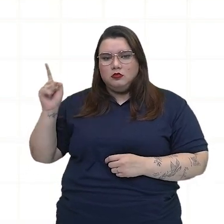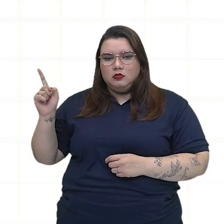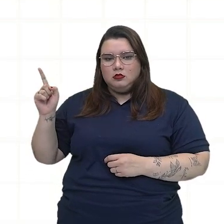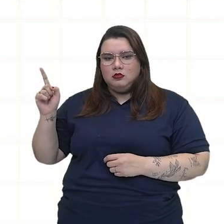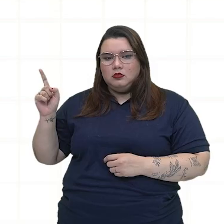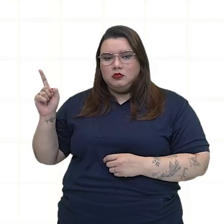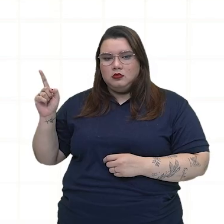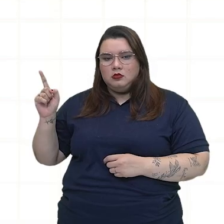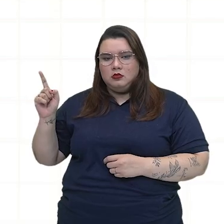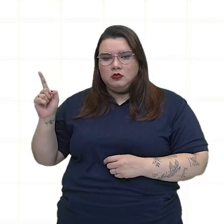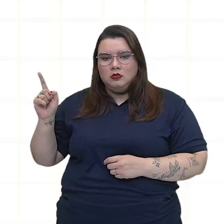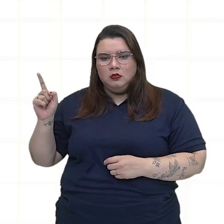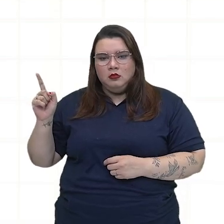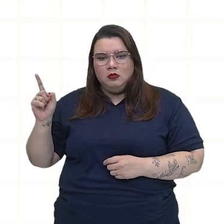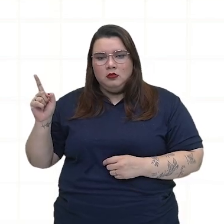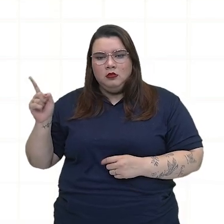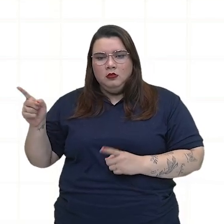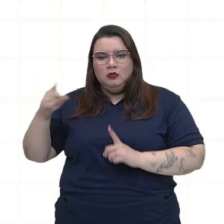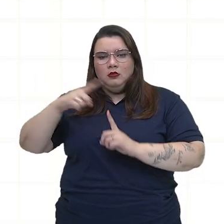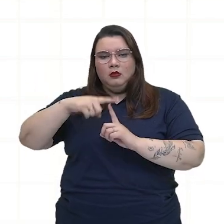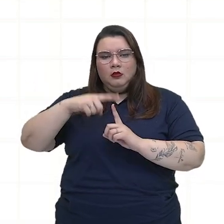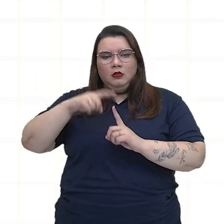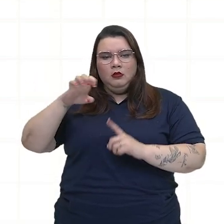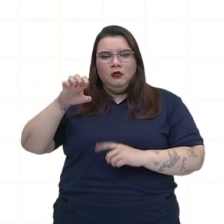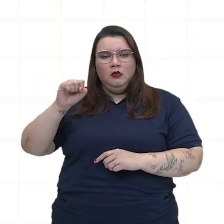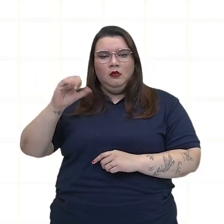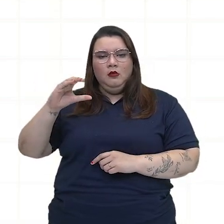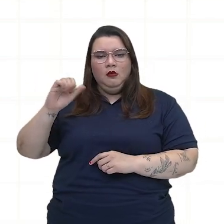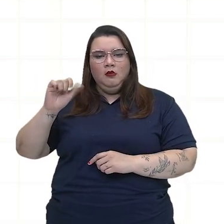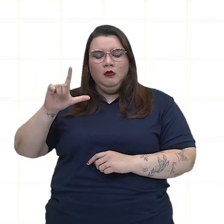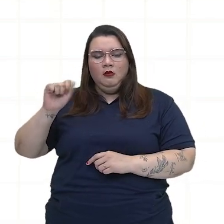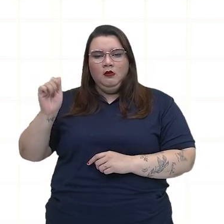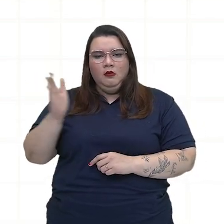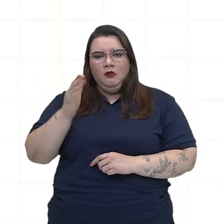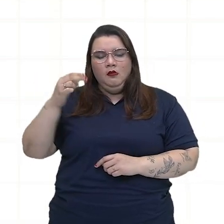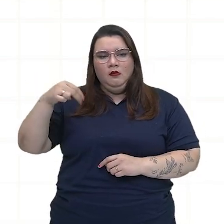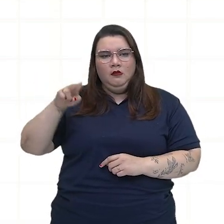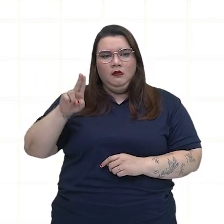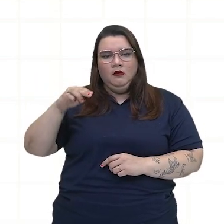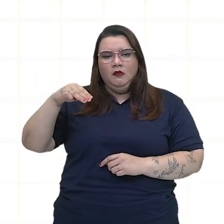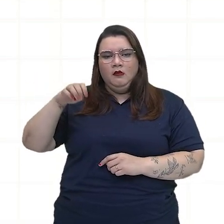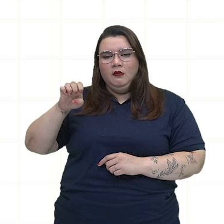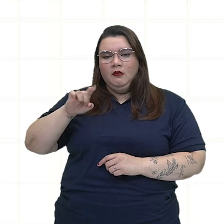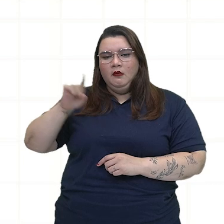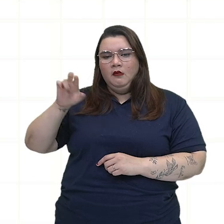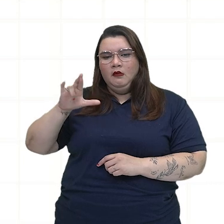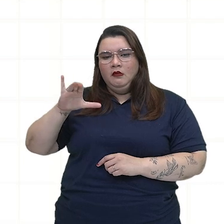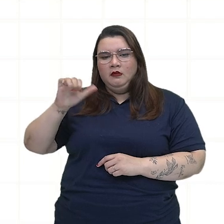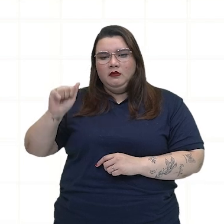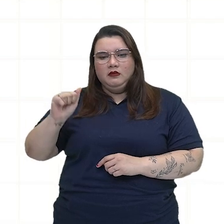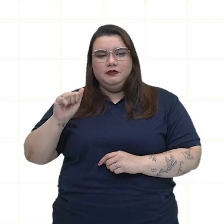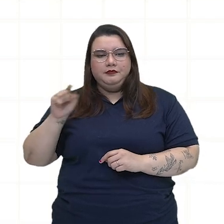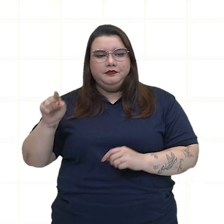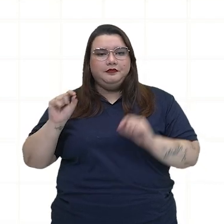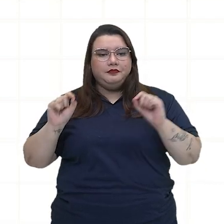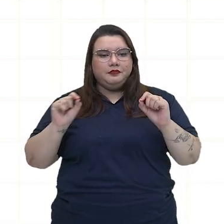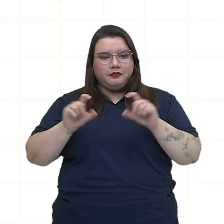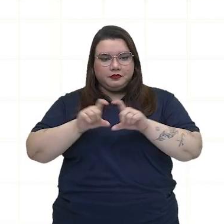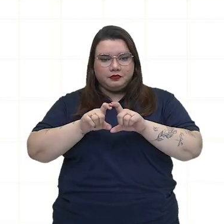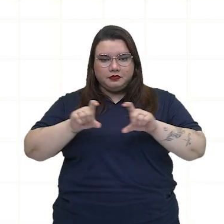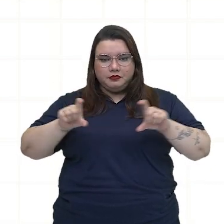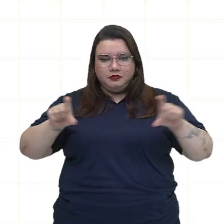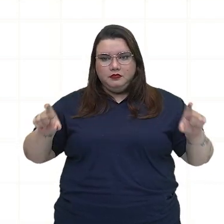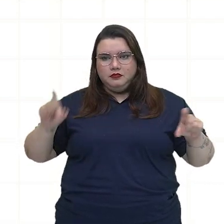lembrando, esse daqui é uma escala numérica. A escala gráfica é essa daqui de